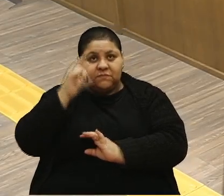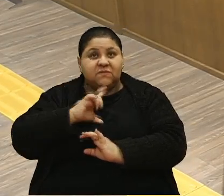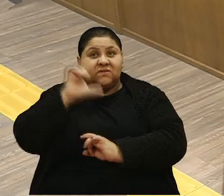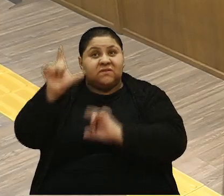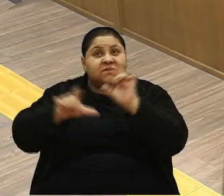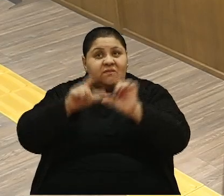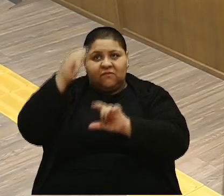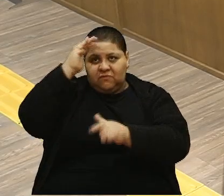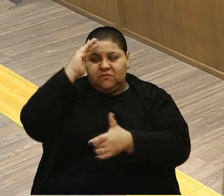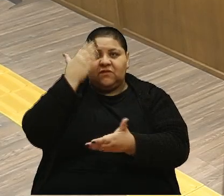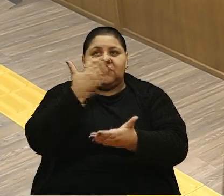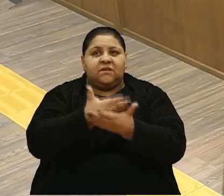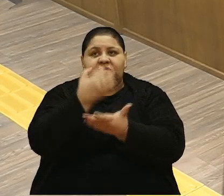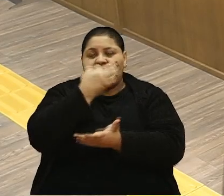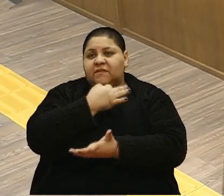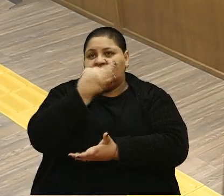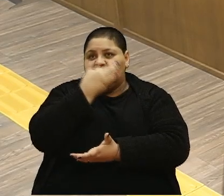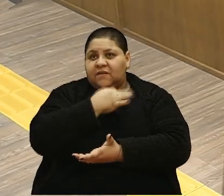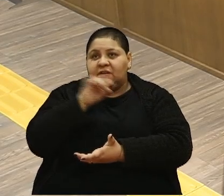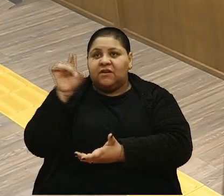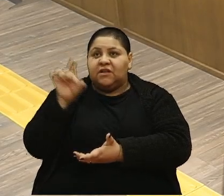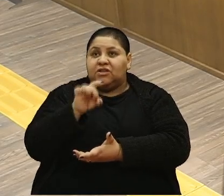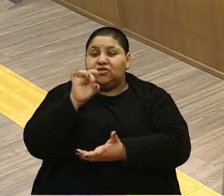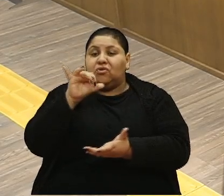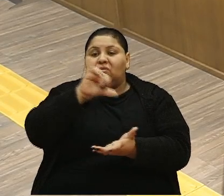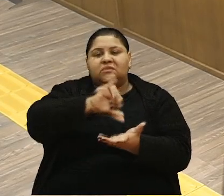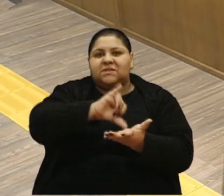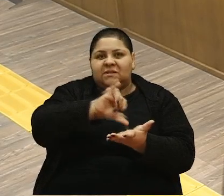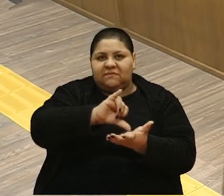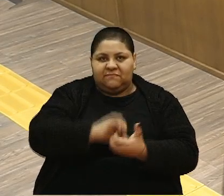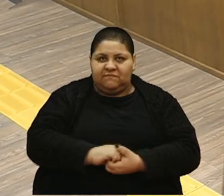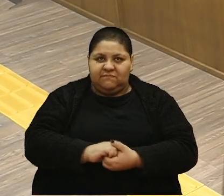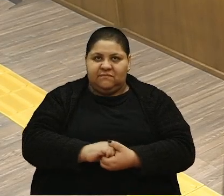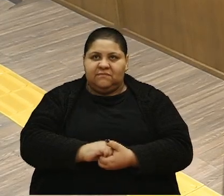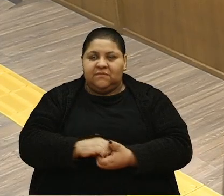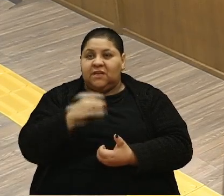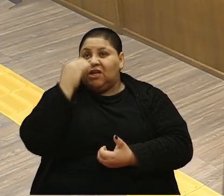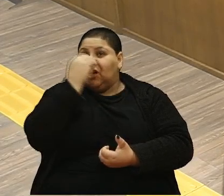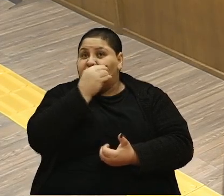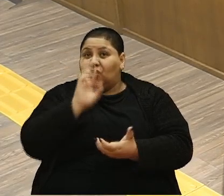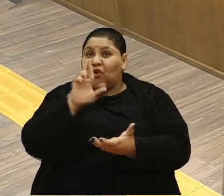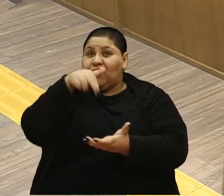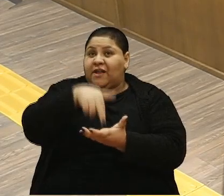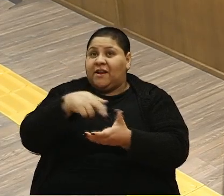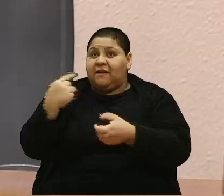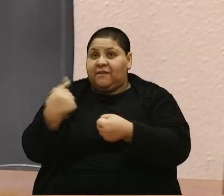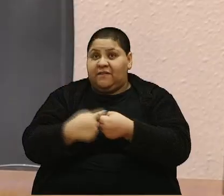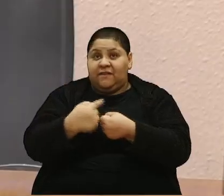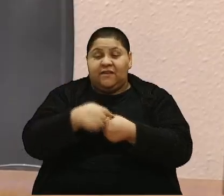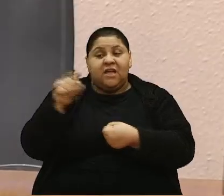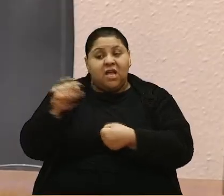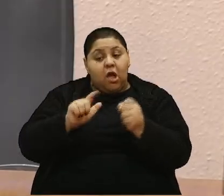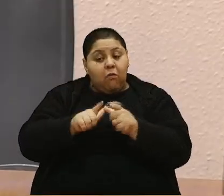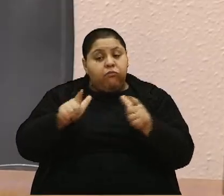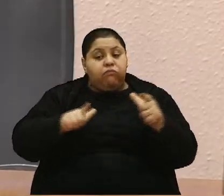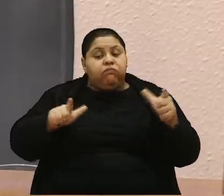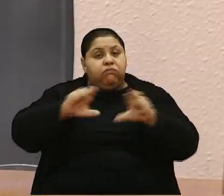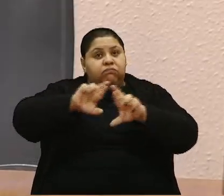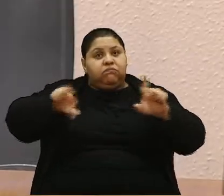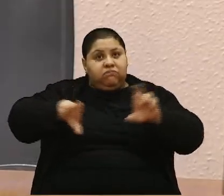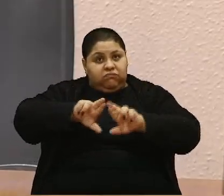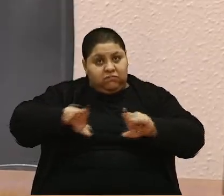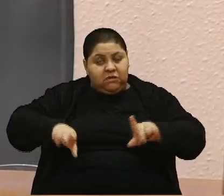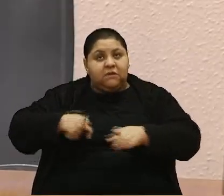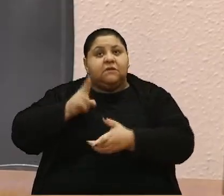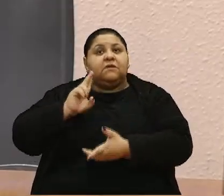pessoas que acreditam que Caxias do Sul é apenas o centro, né? Desconsideram a realidade da nossa cidade, que é grande, que é diversa. E